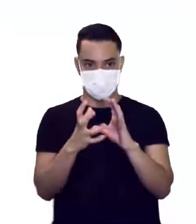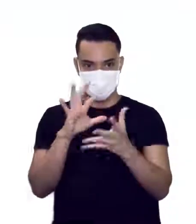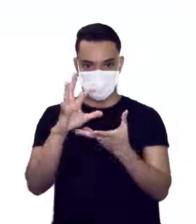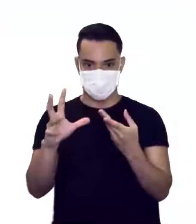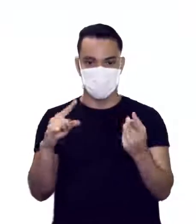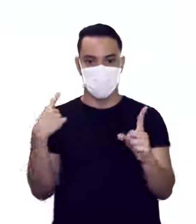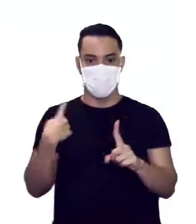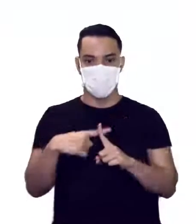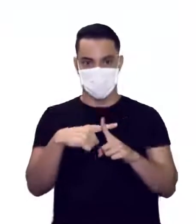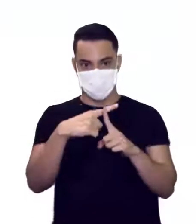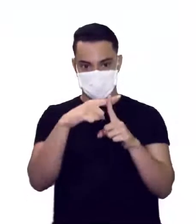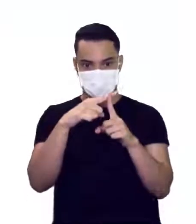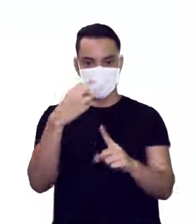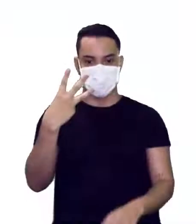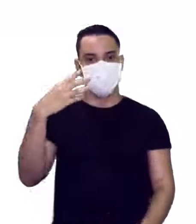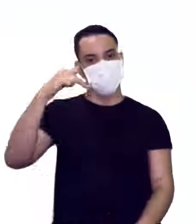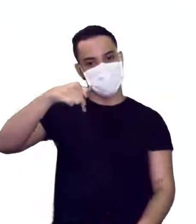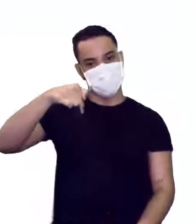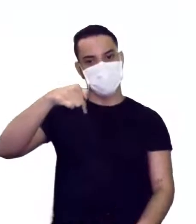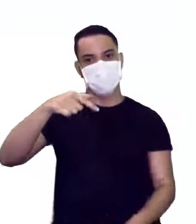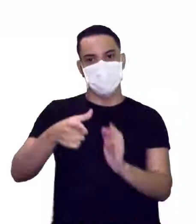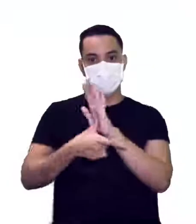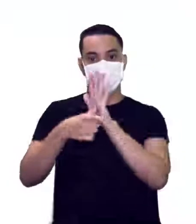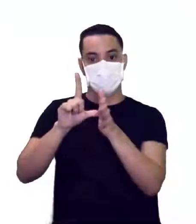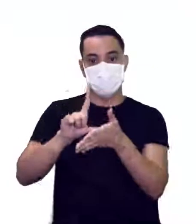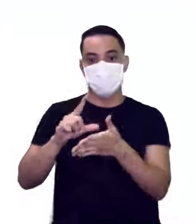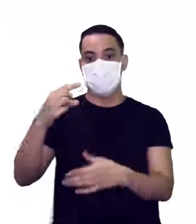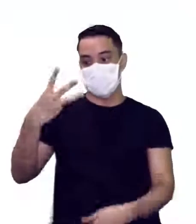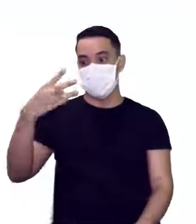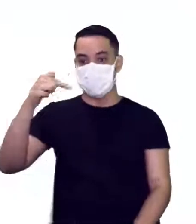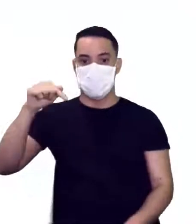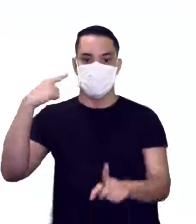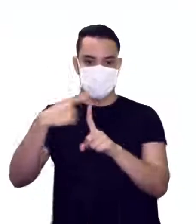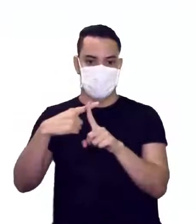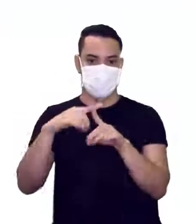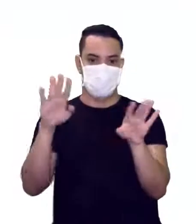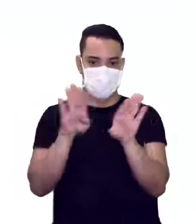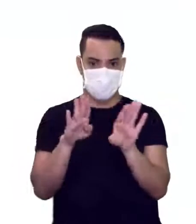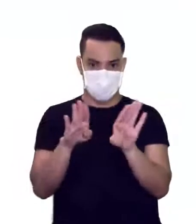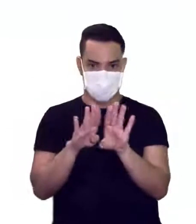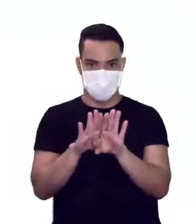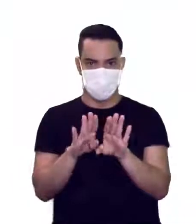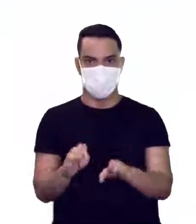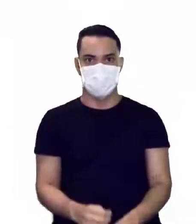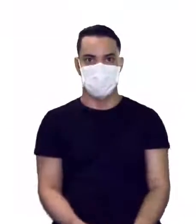tá positiva, ambos ficam com 3Q positivo, tá bom?